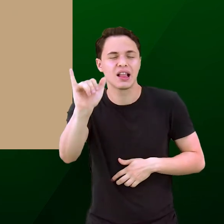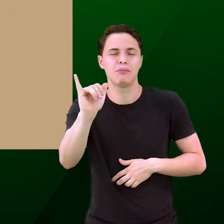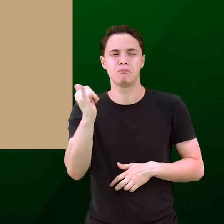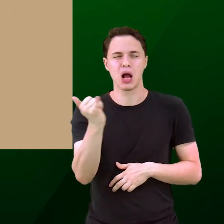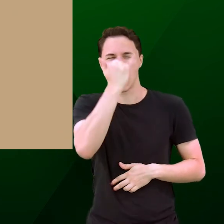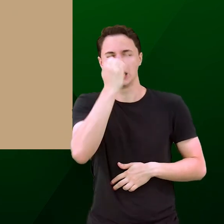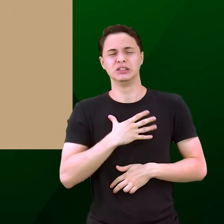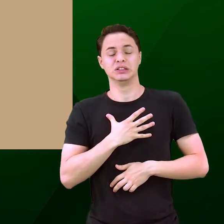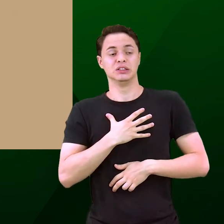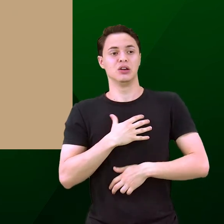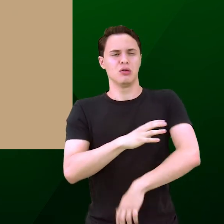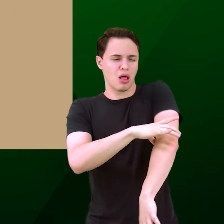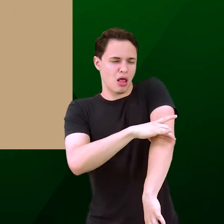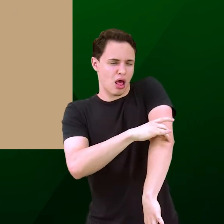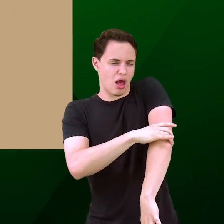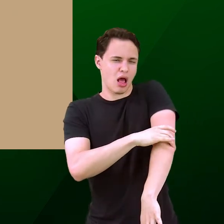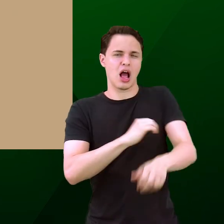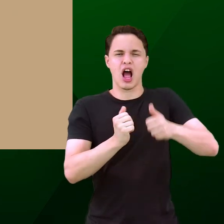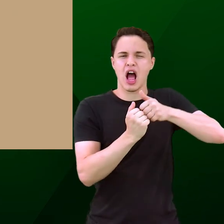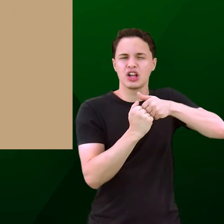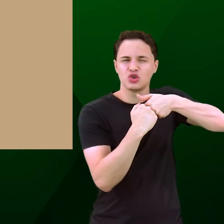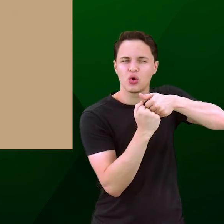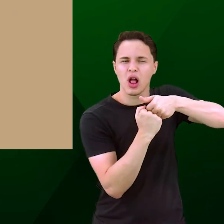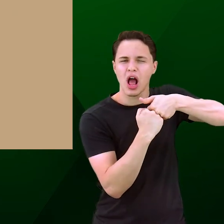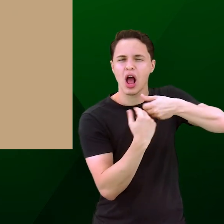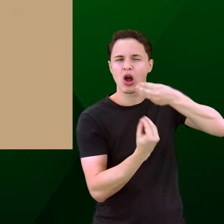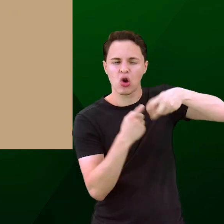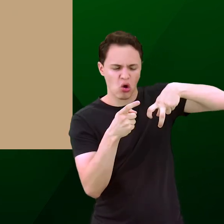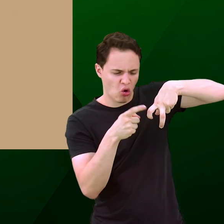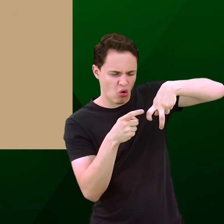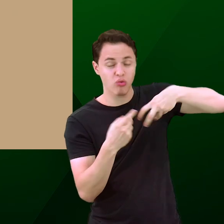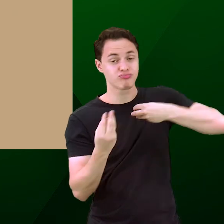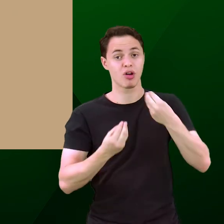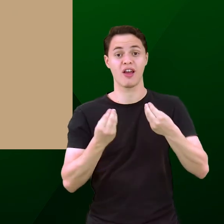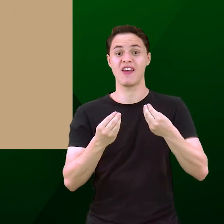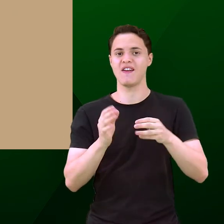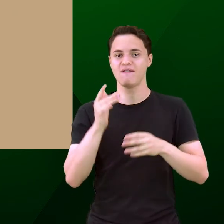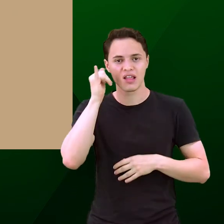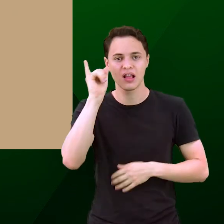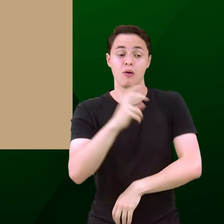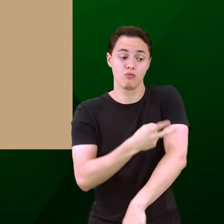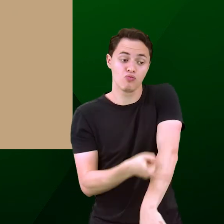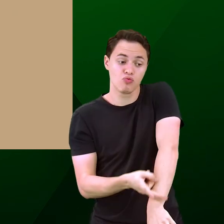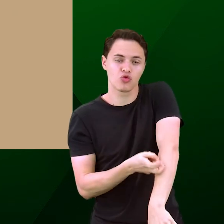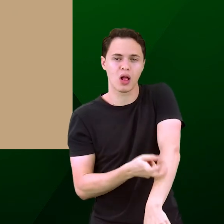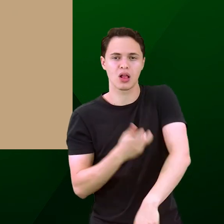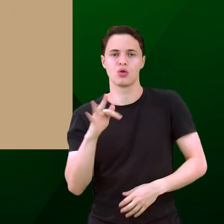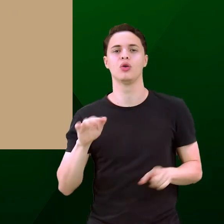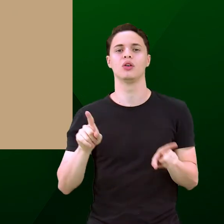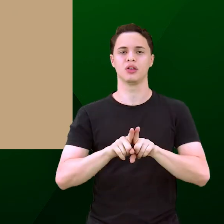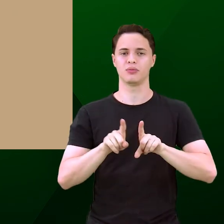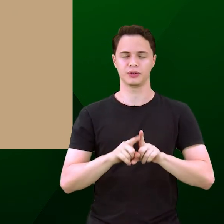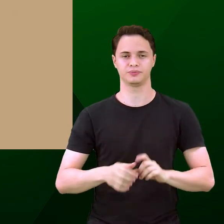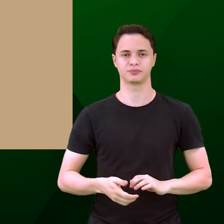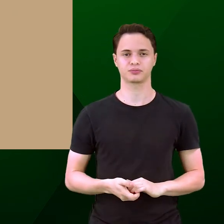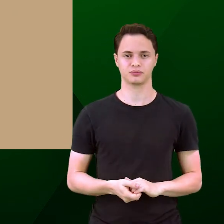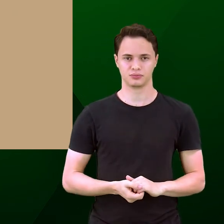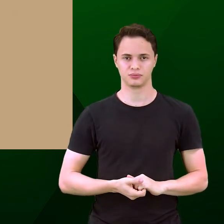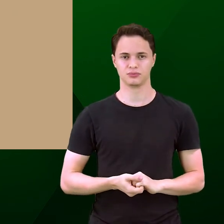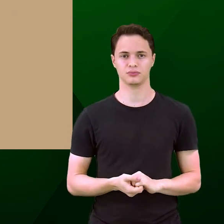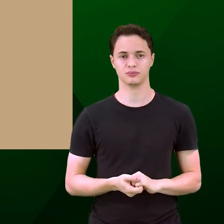coloquei, elenquei alguns, né? São eles a alimentação, os exames periódicos,